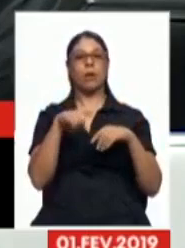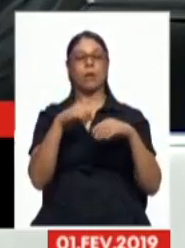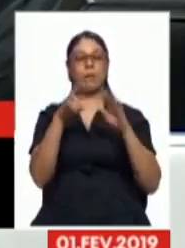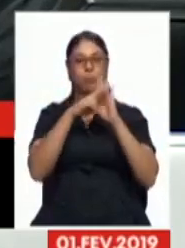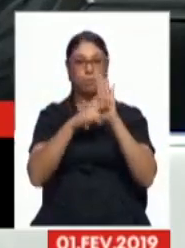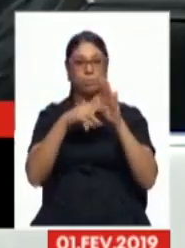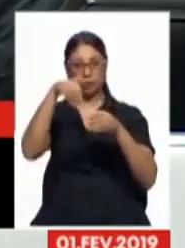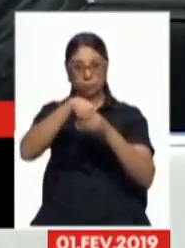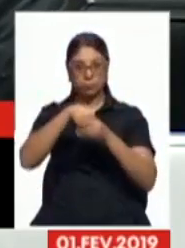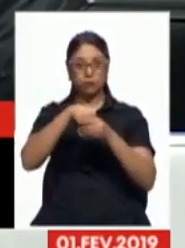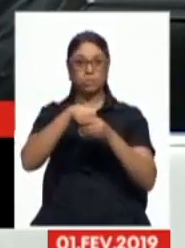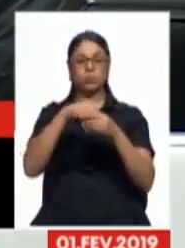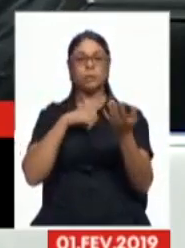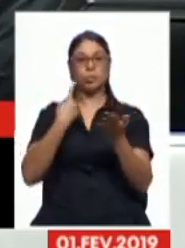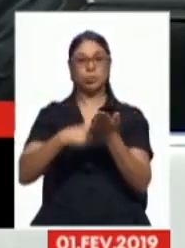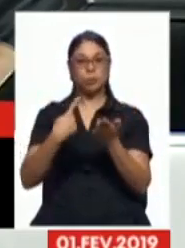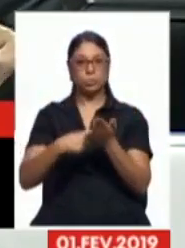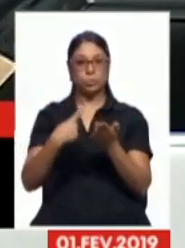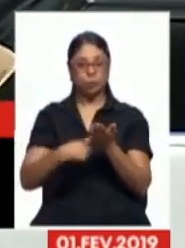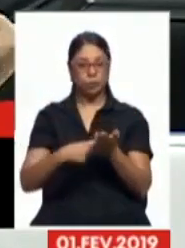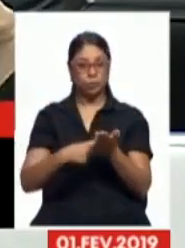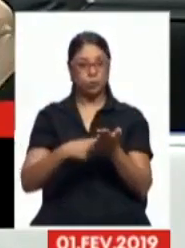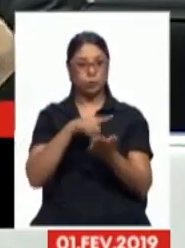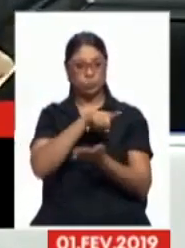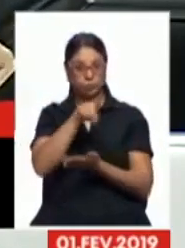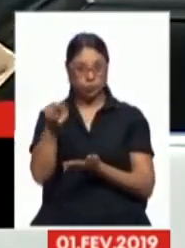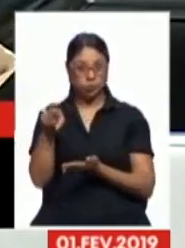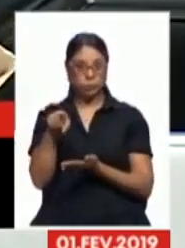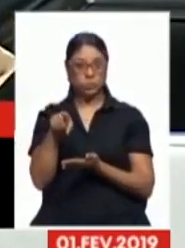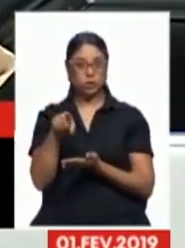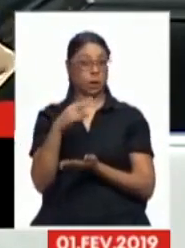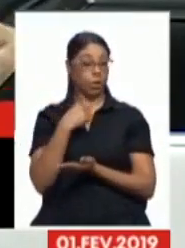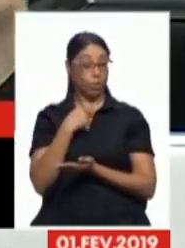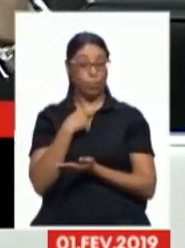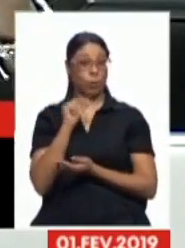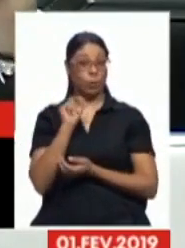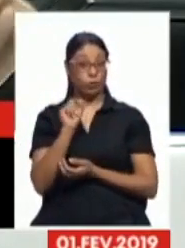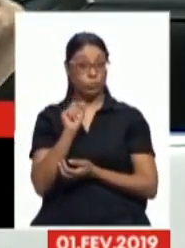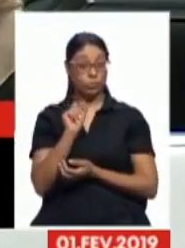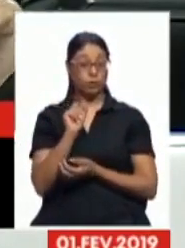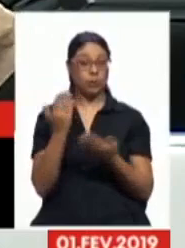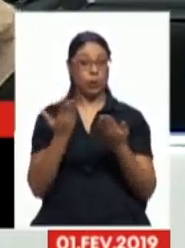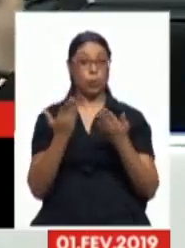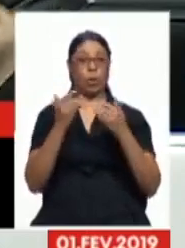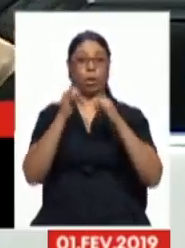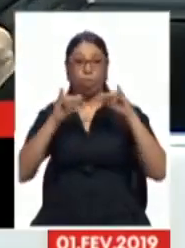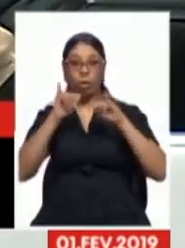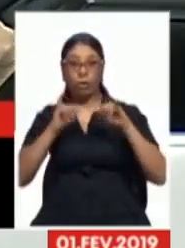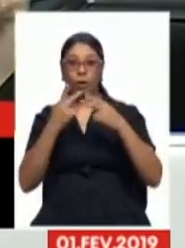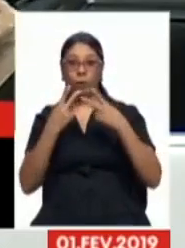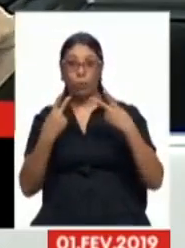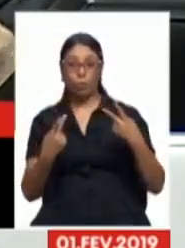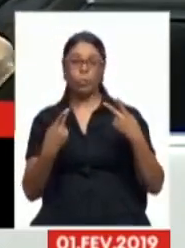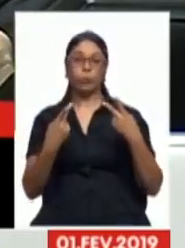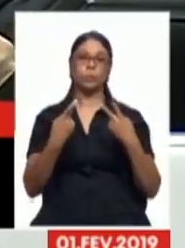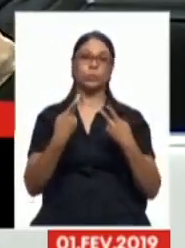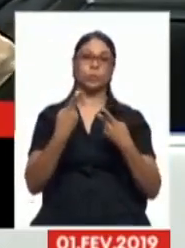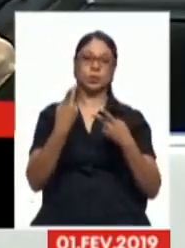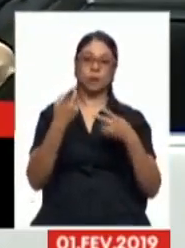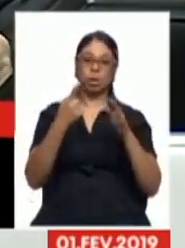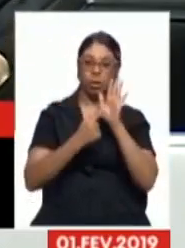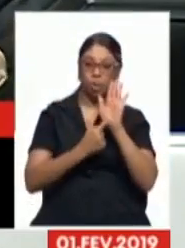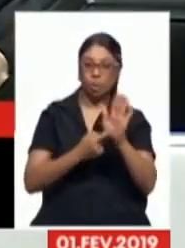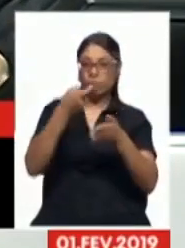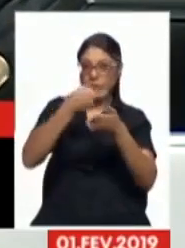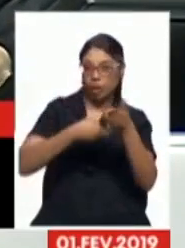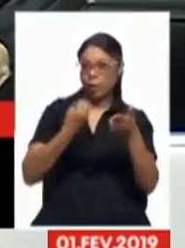o compromissando não poderá, no ato da posse, fazer declarações oral ou escrita,